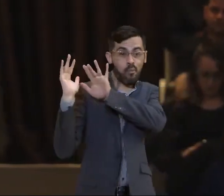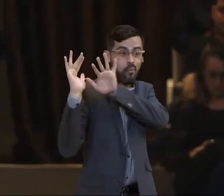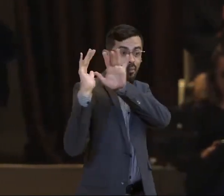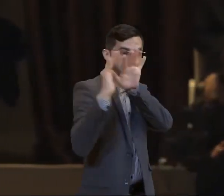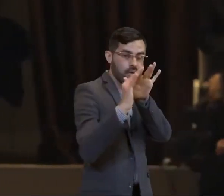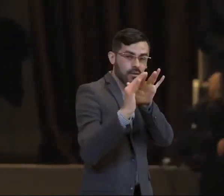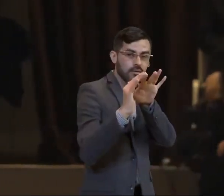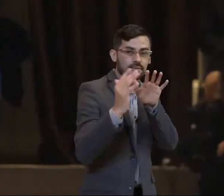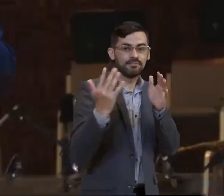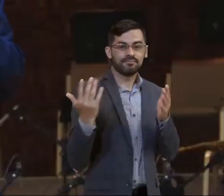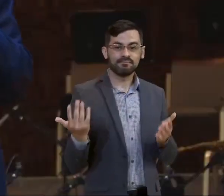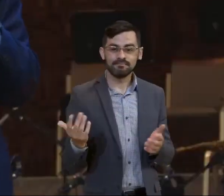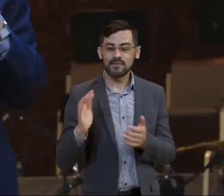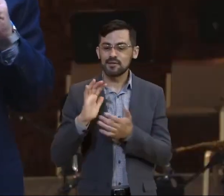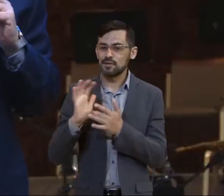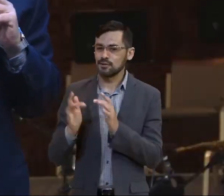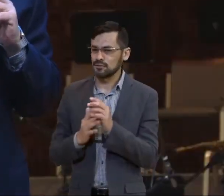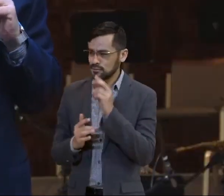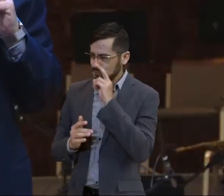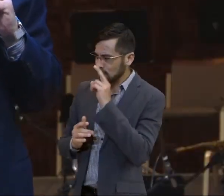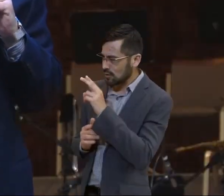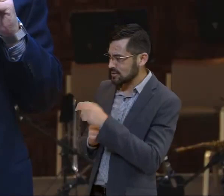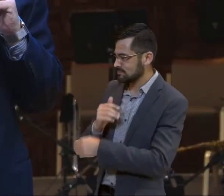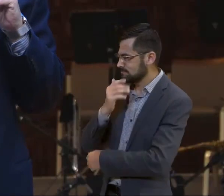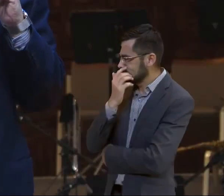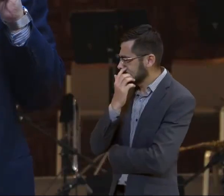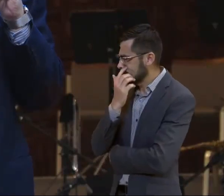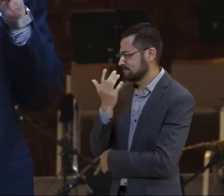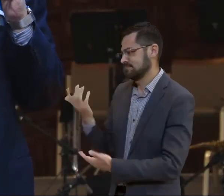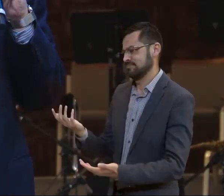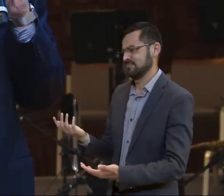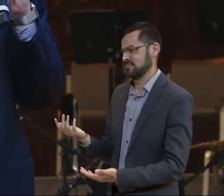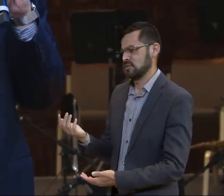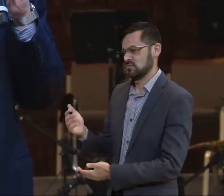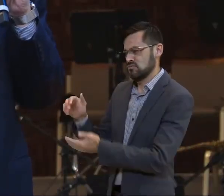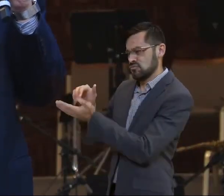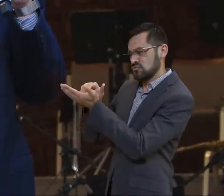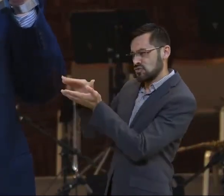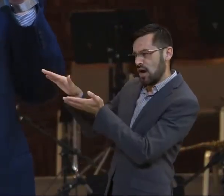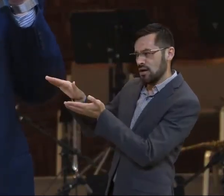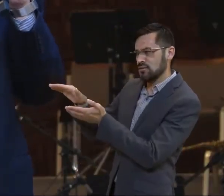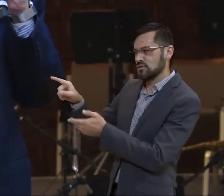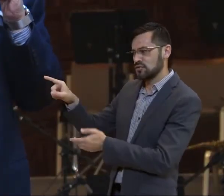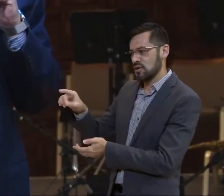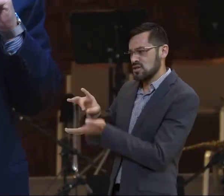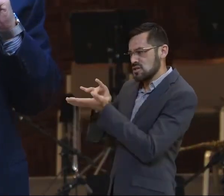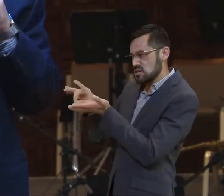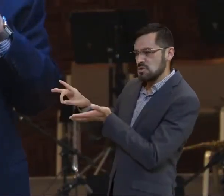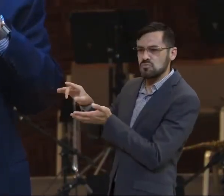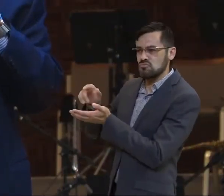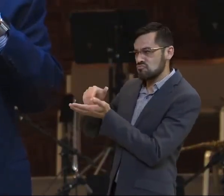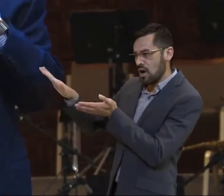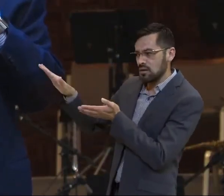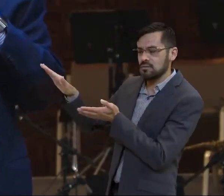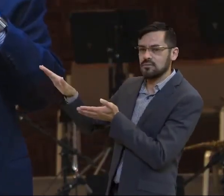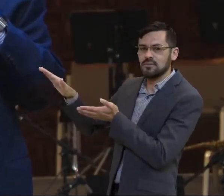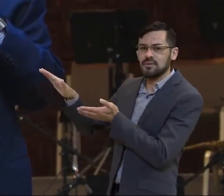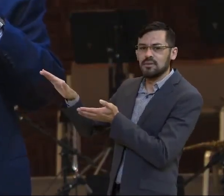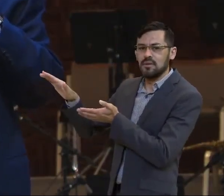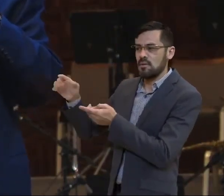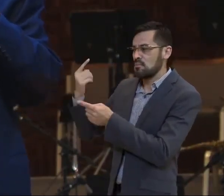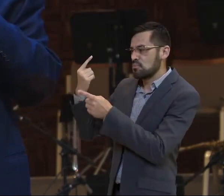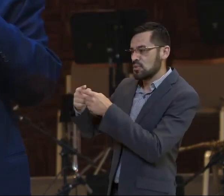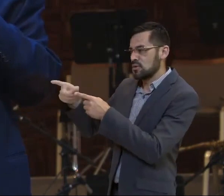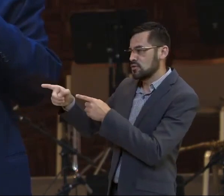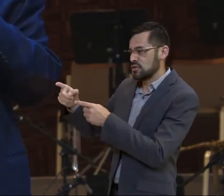junto. E aí Jesus olha para ele e diz assim: arreda-te de mim, Satanás,